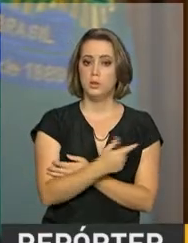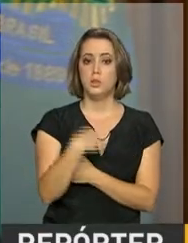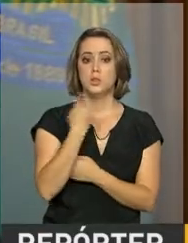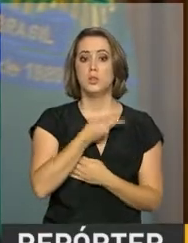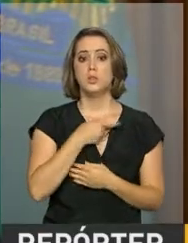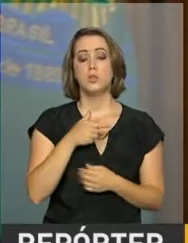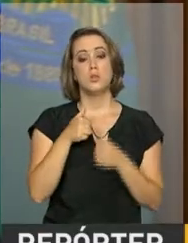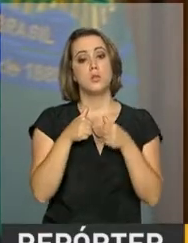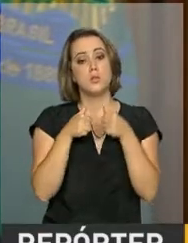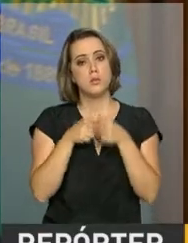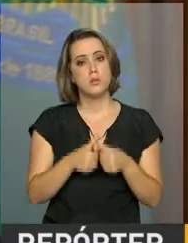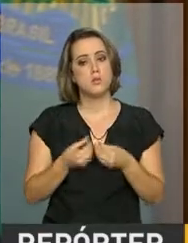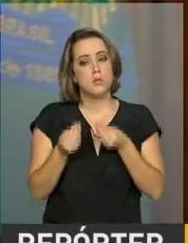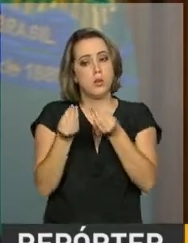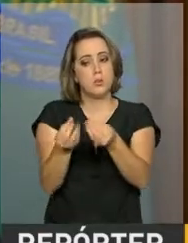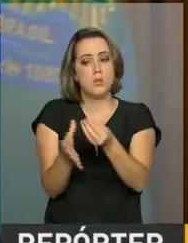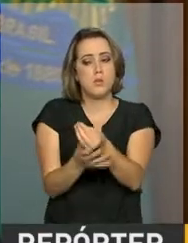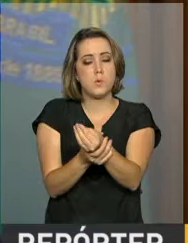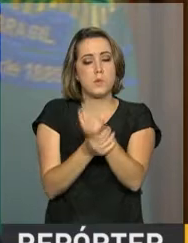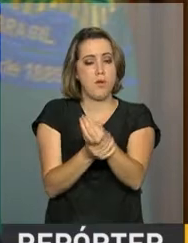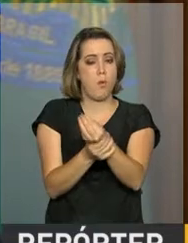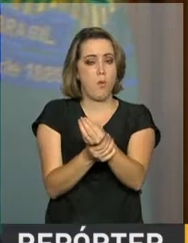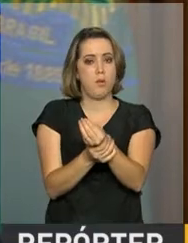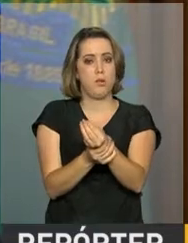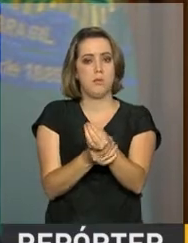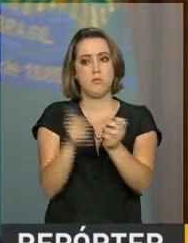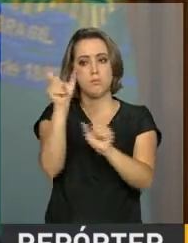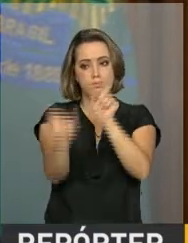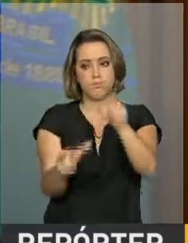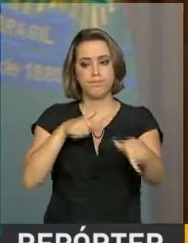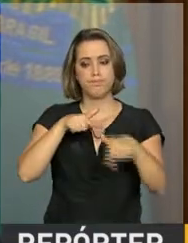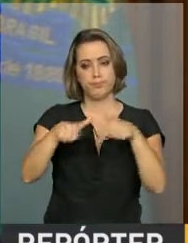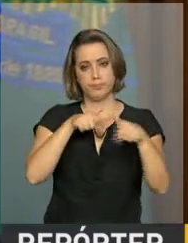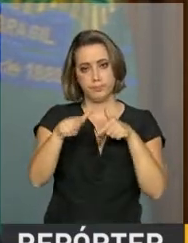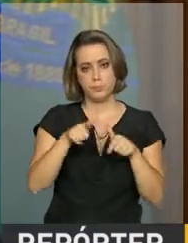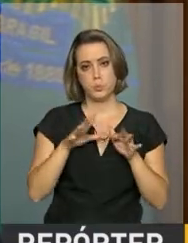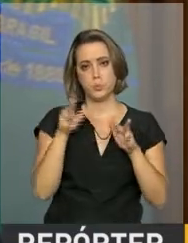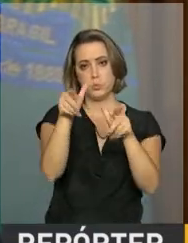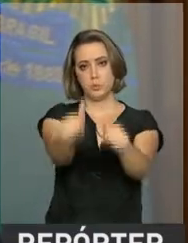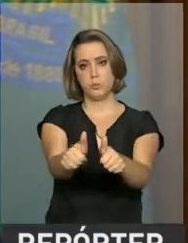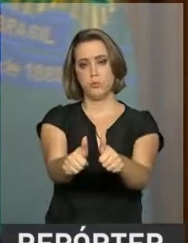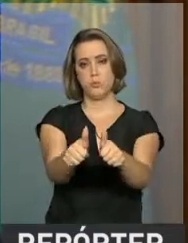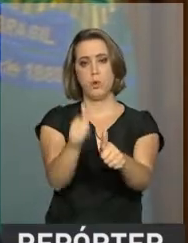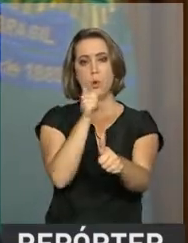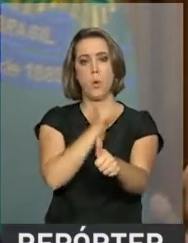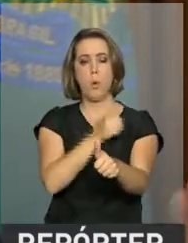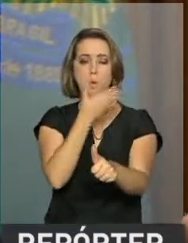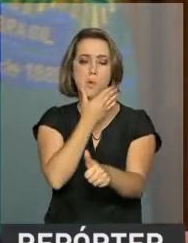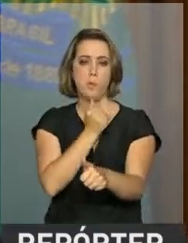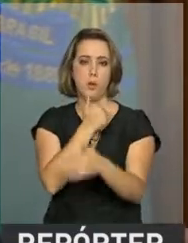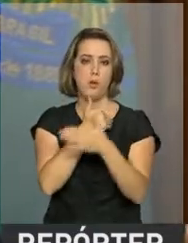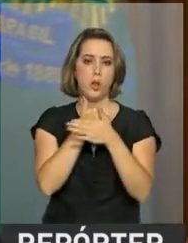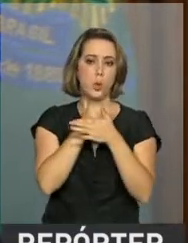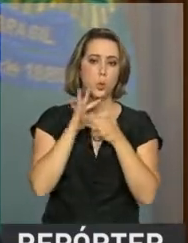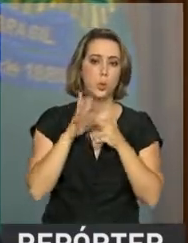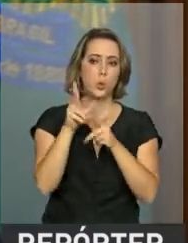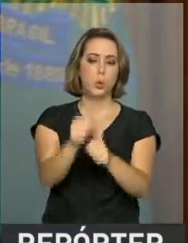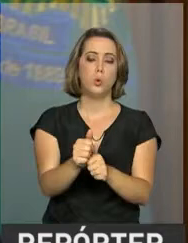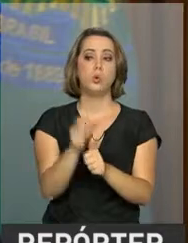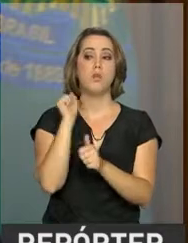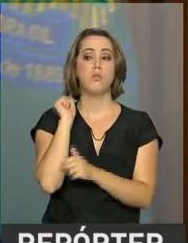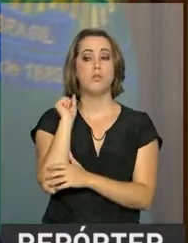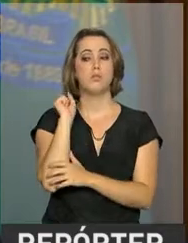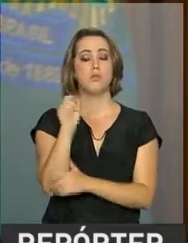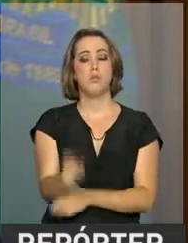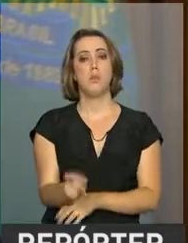brasileiro segurança a todos os brasileiros vão receber uma aposentadoria